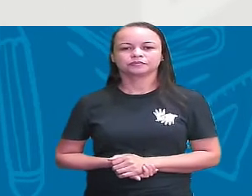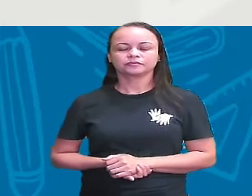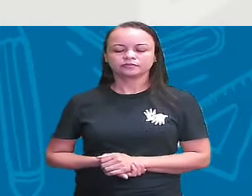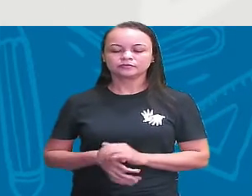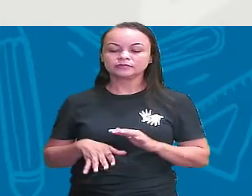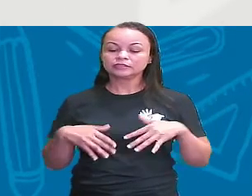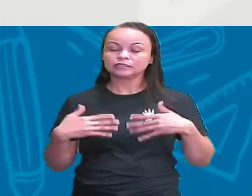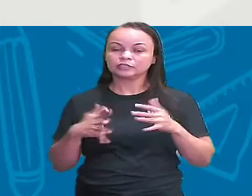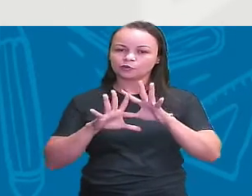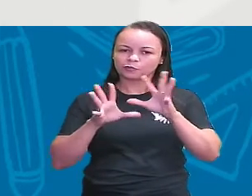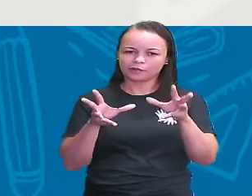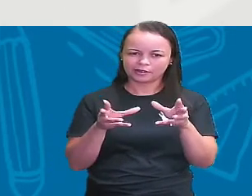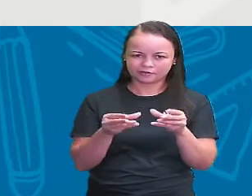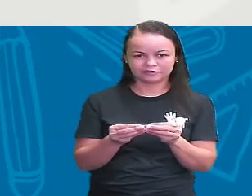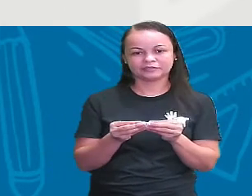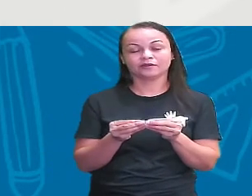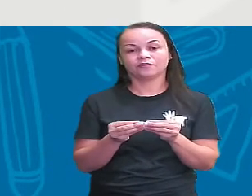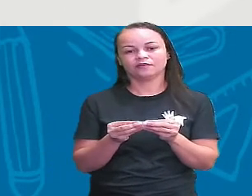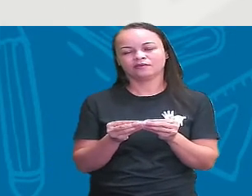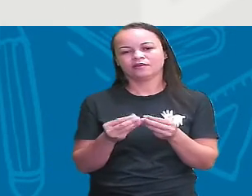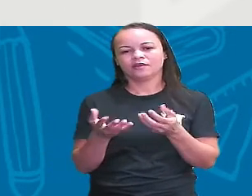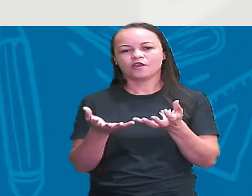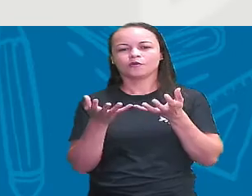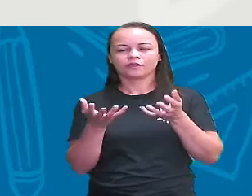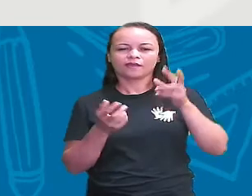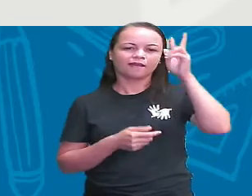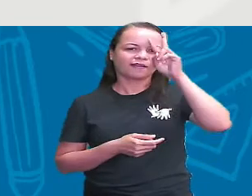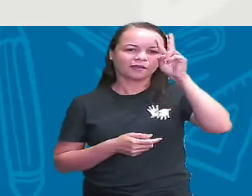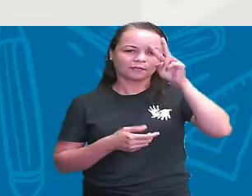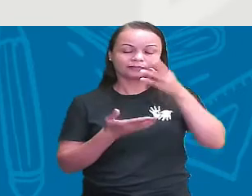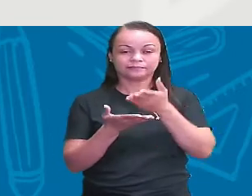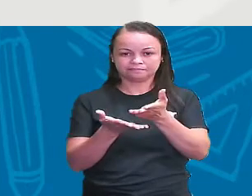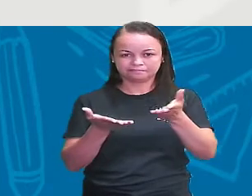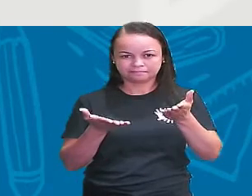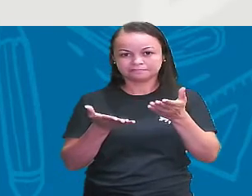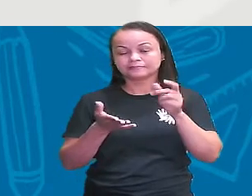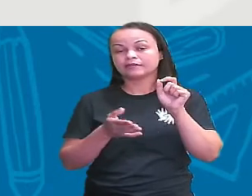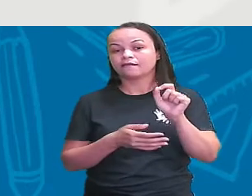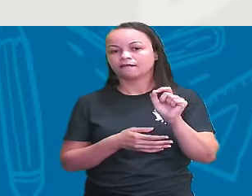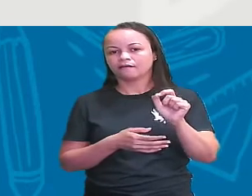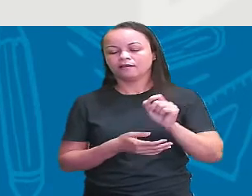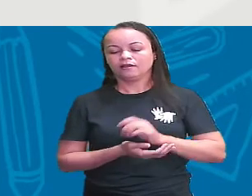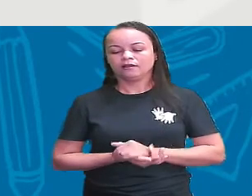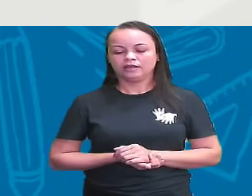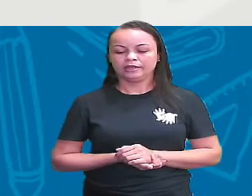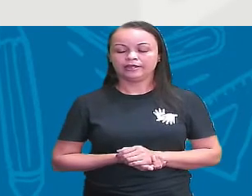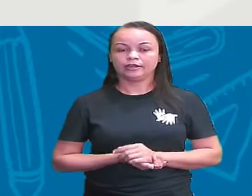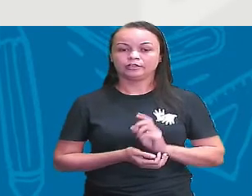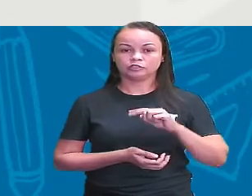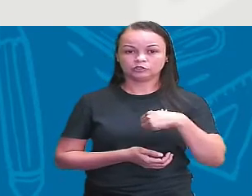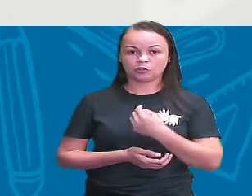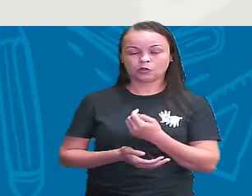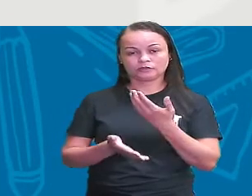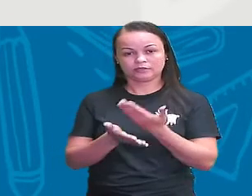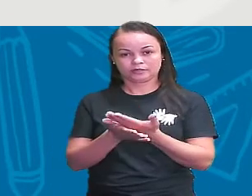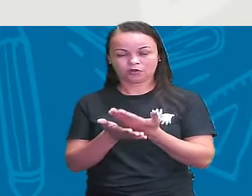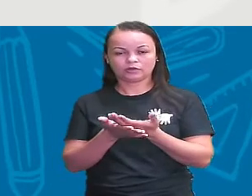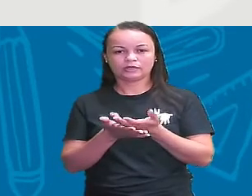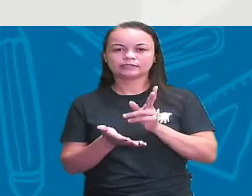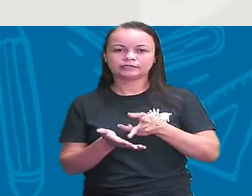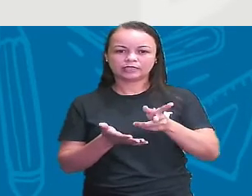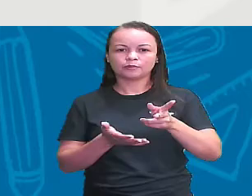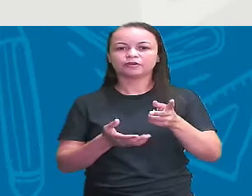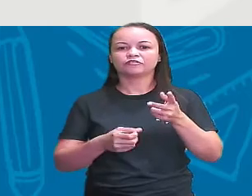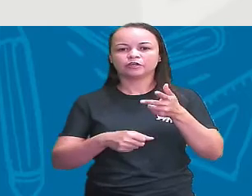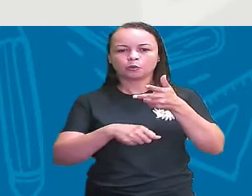e como revisão do dia, eu só quero lembrar vocês que nossas aulas, elas sempre ficam gravadas lá no canal do